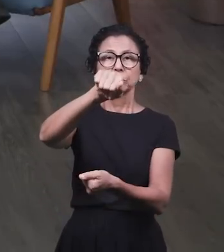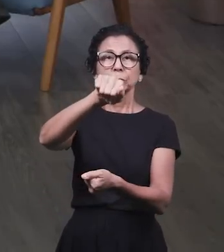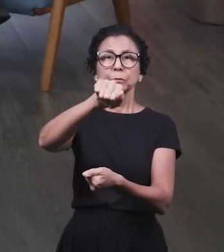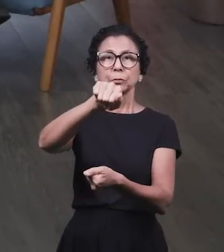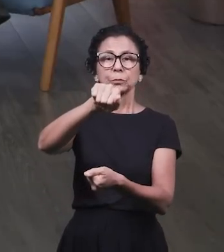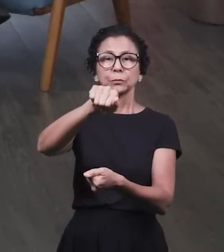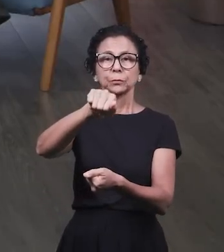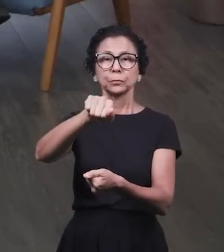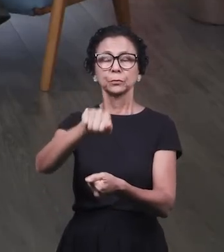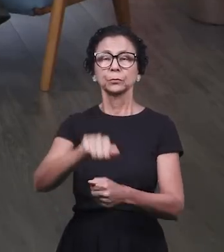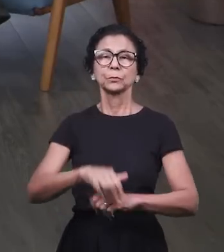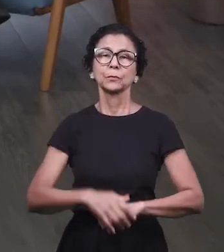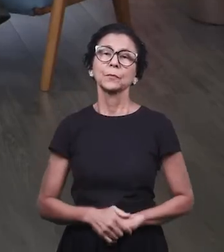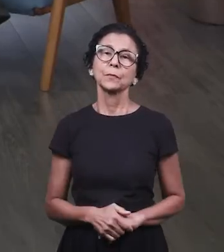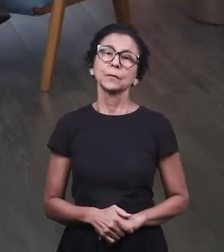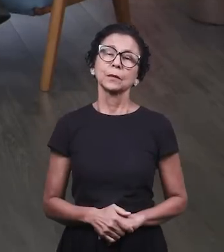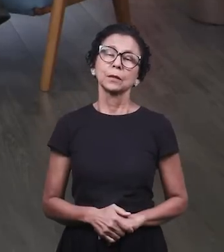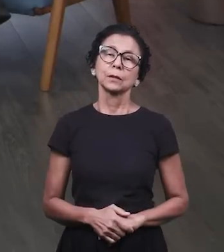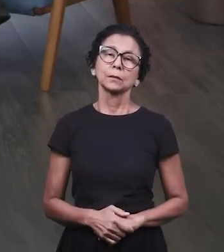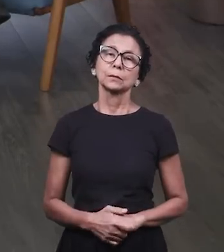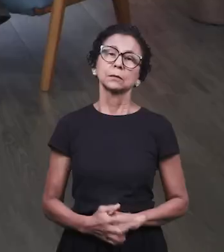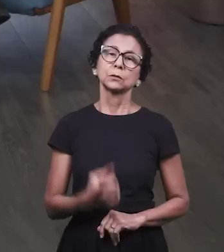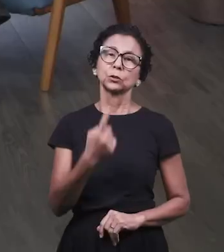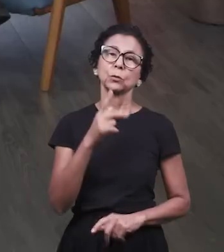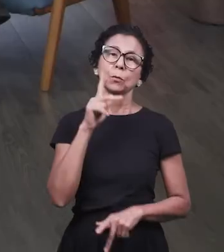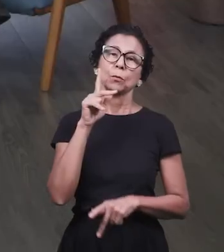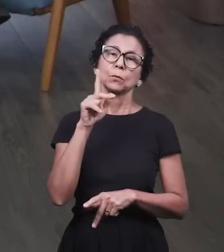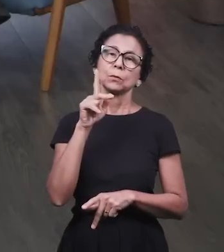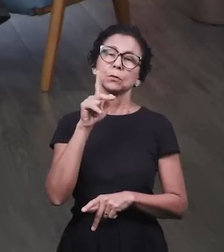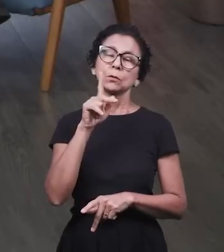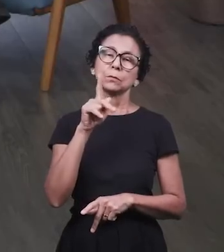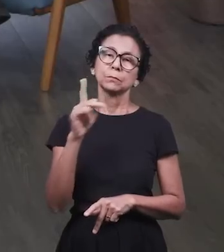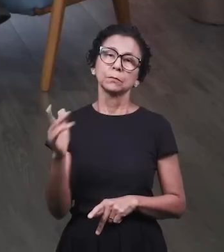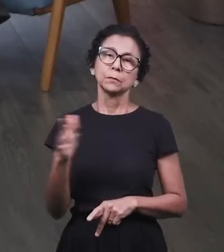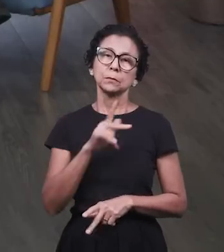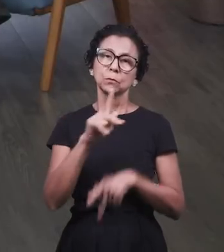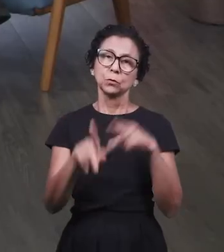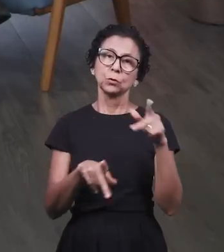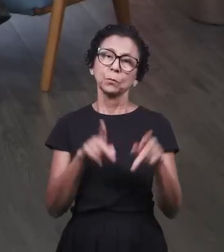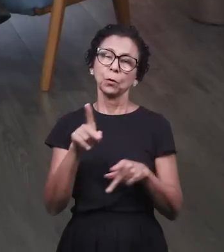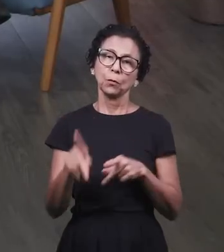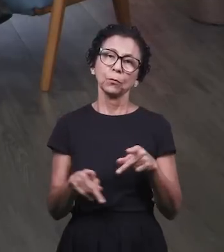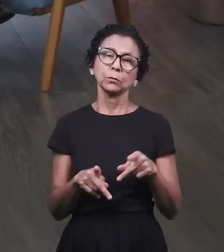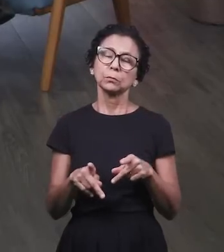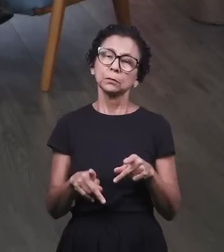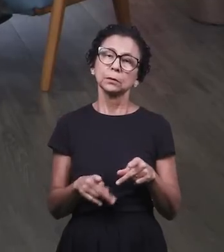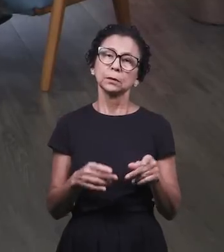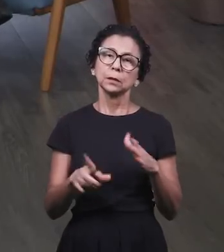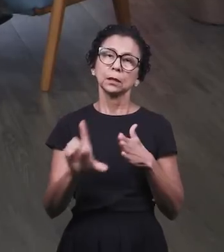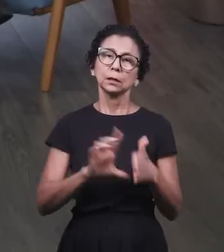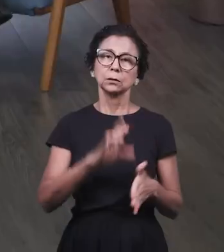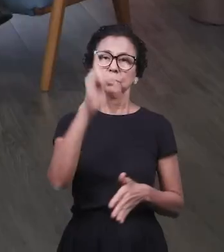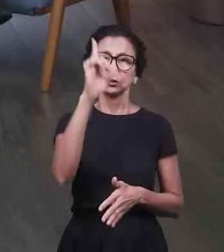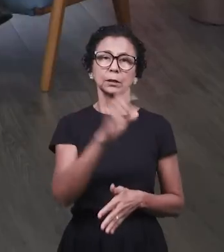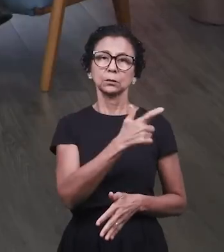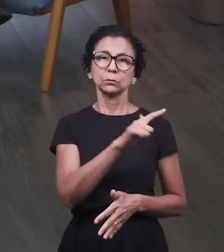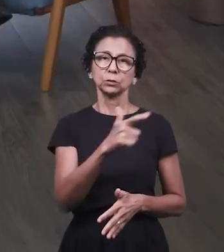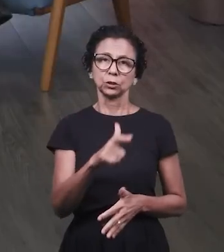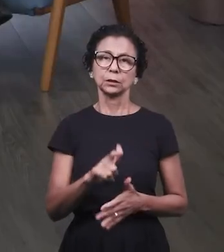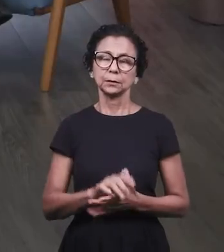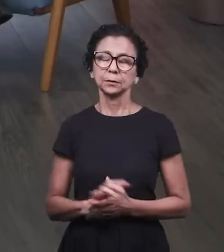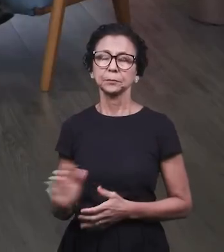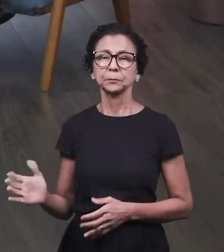Amém. Gentílica. Gentílica. Característica gentílica da igreja, né? Glória a Jesus. Bom, vamos ler um texto na palavra que confirma isso que foi